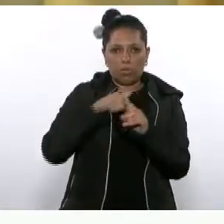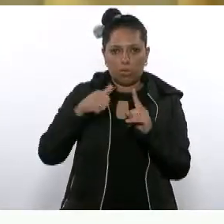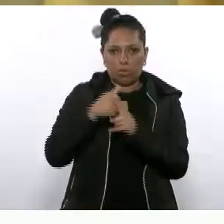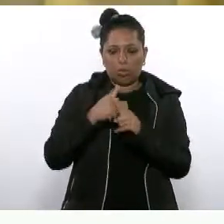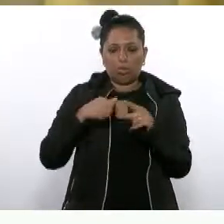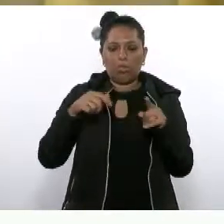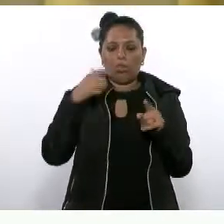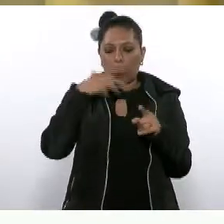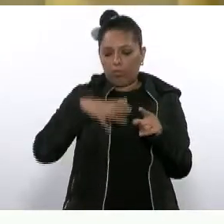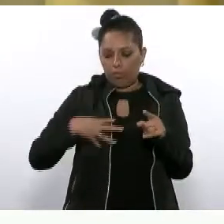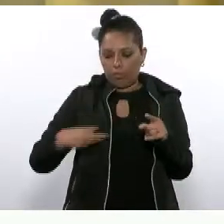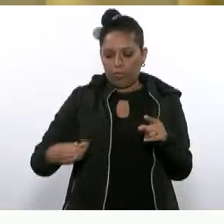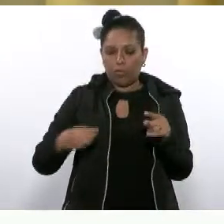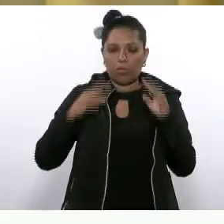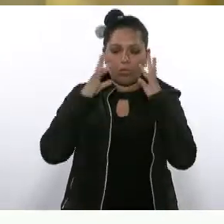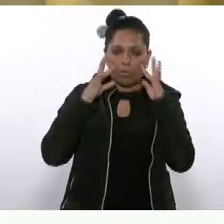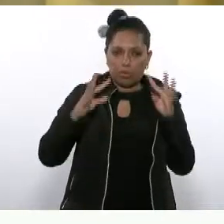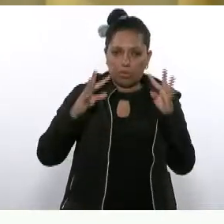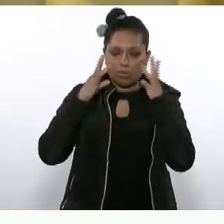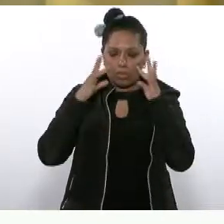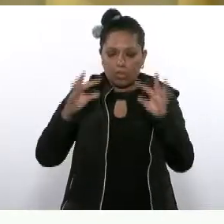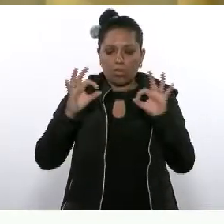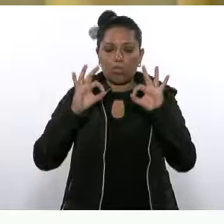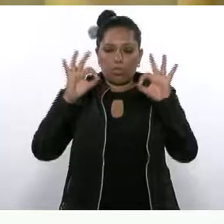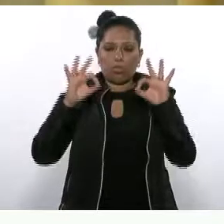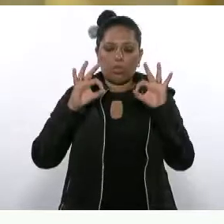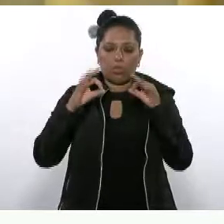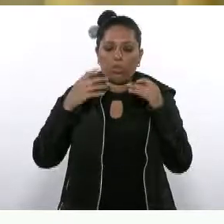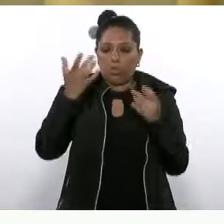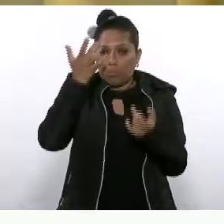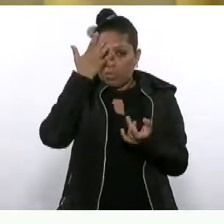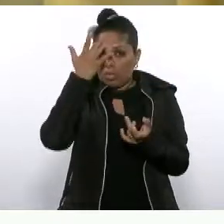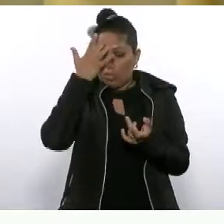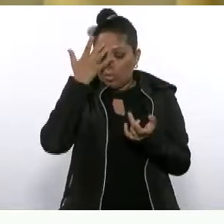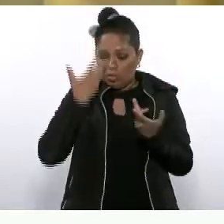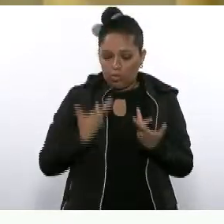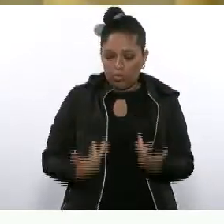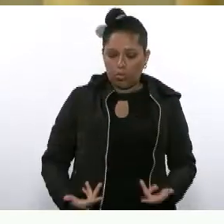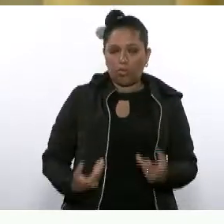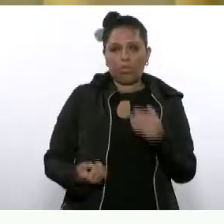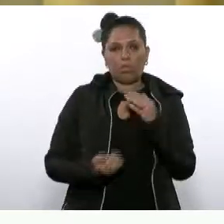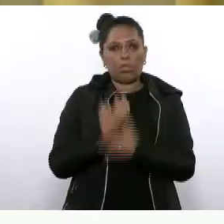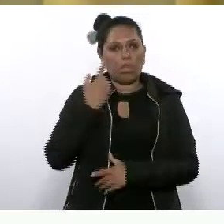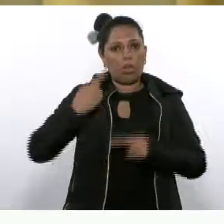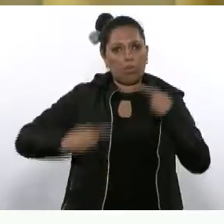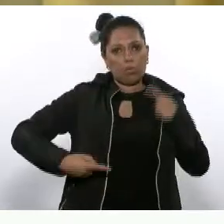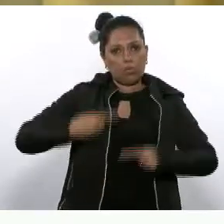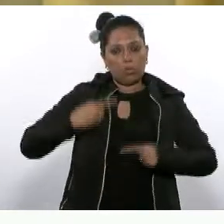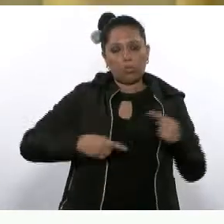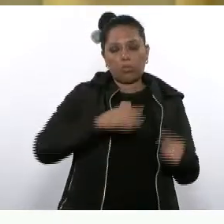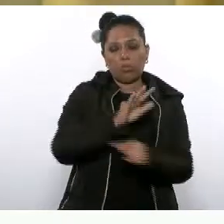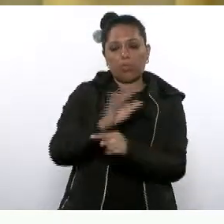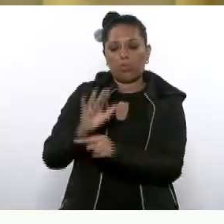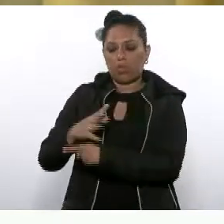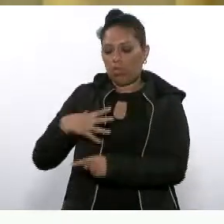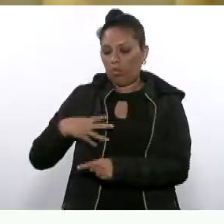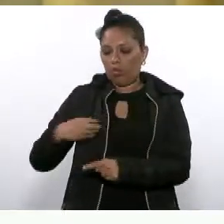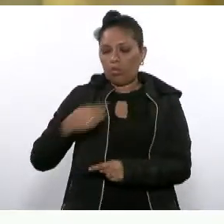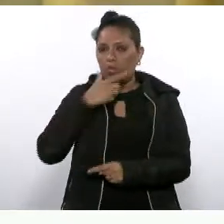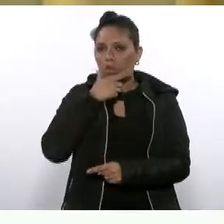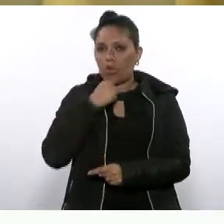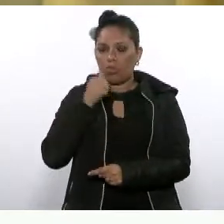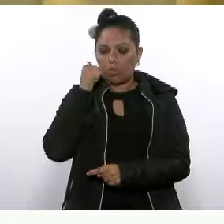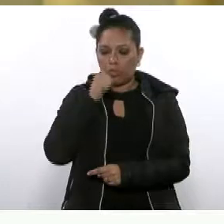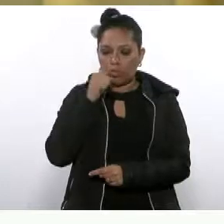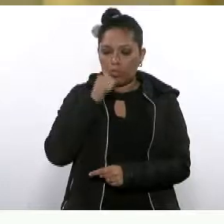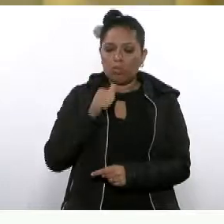seus filhas e filhos com atenção especial para as consequências físicas e psicológicas. E criar políticas de atendimento às filhas e filhos de mulheres em